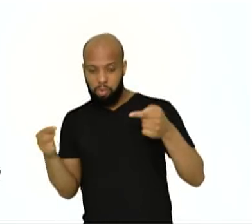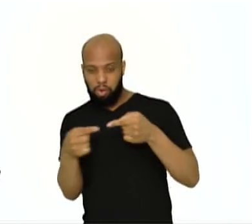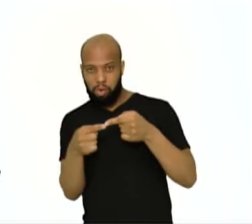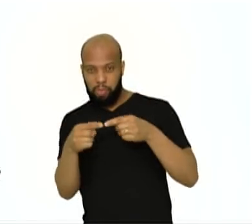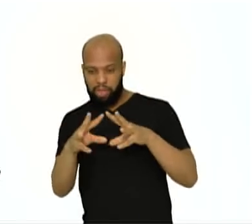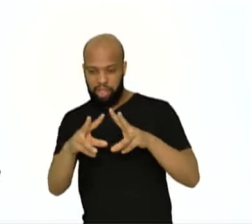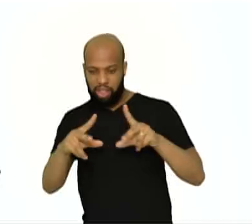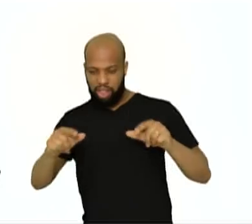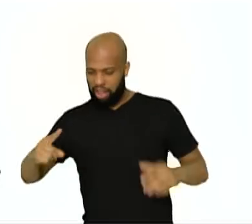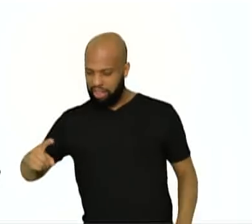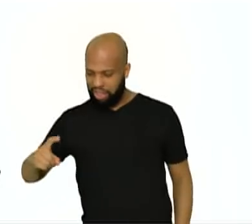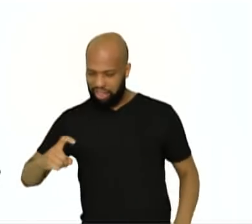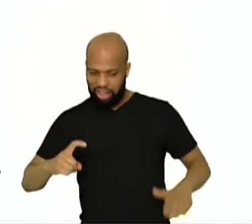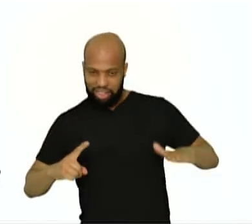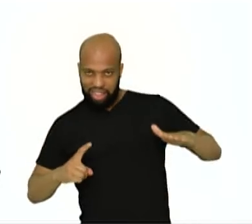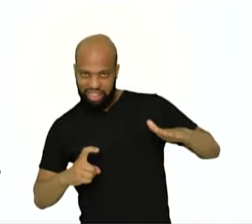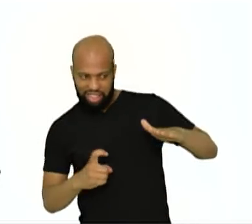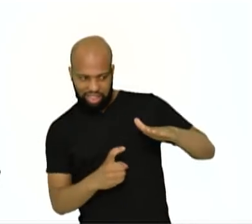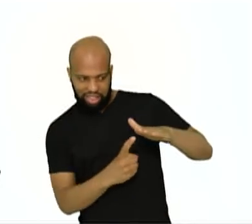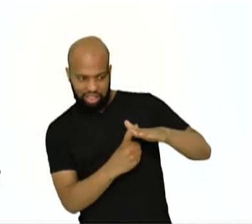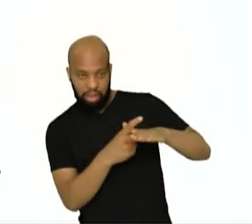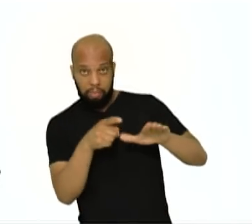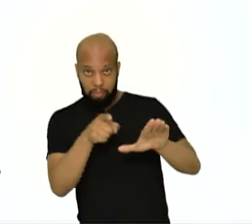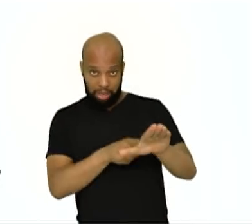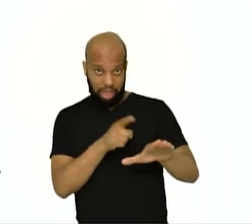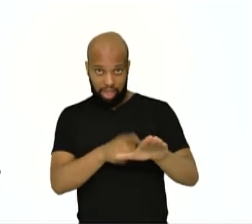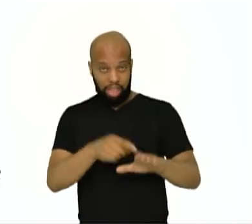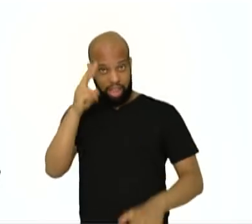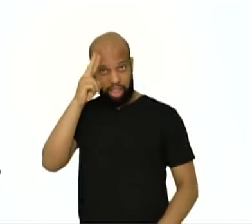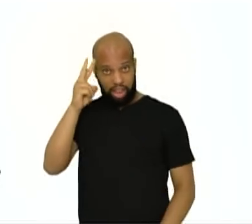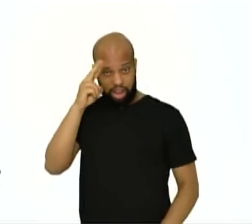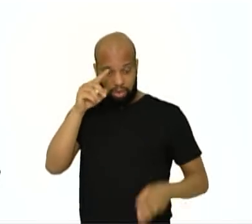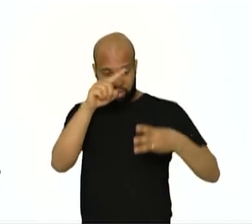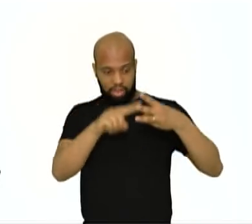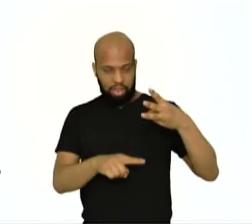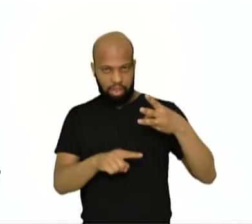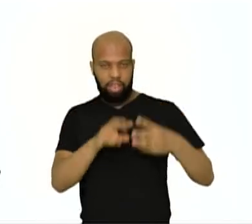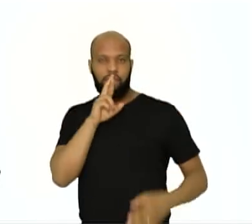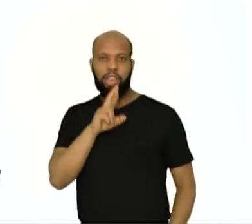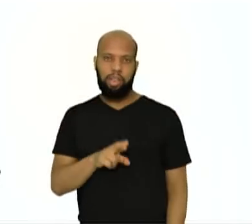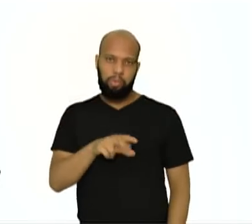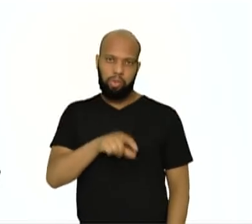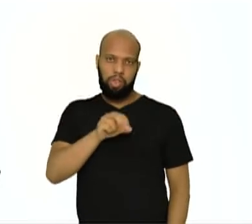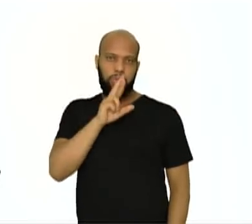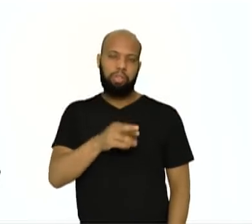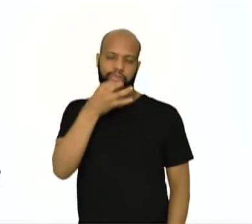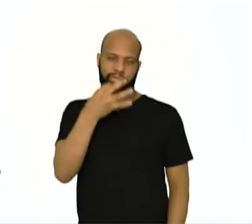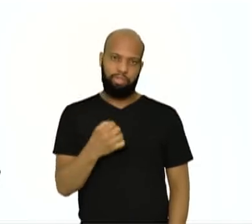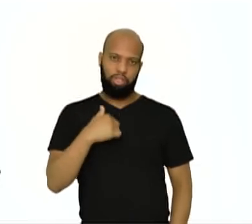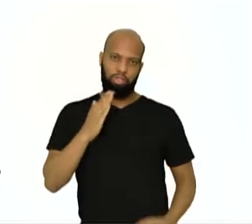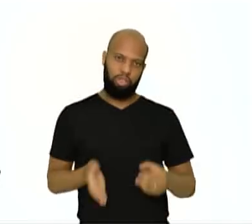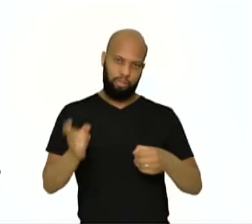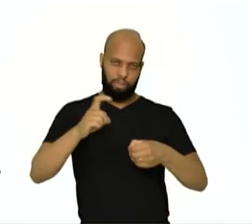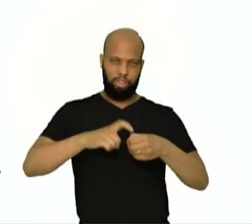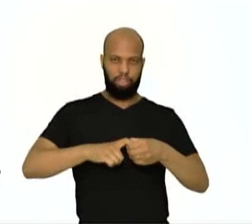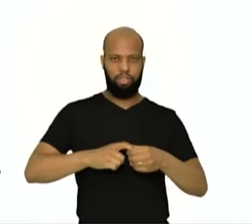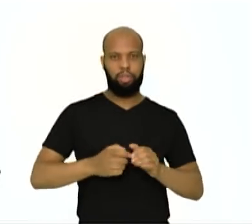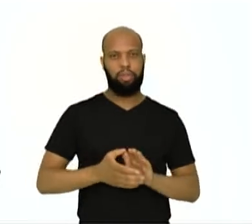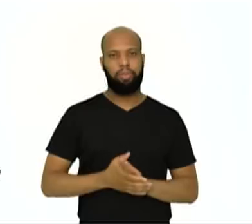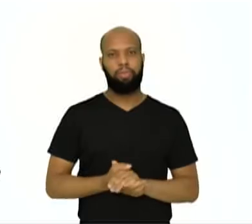D, Ancylostom adodenaria? Relembre os 3 pontos que vai ajudar para achar qual é o ser que causa a doença.